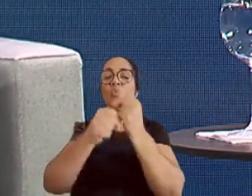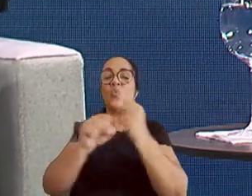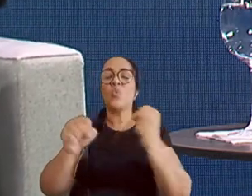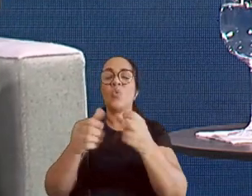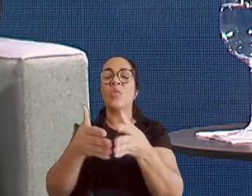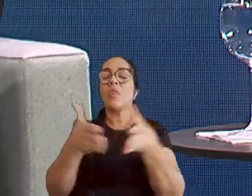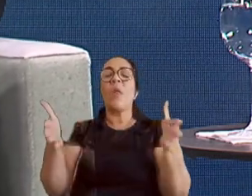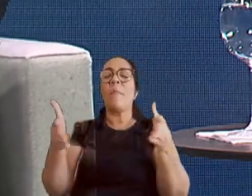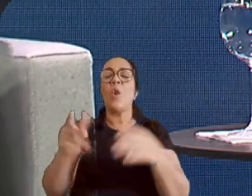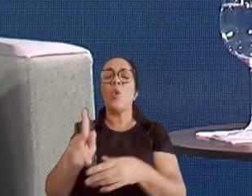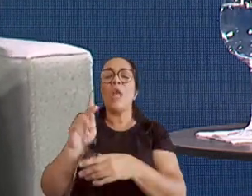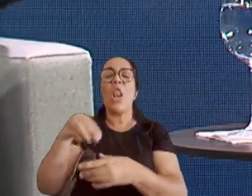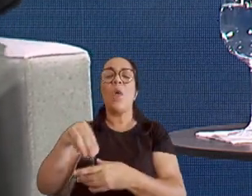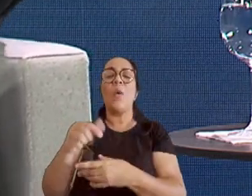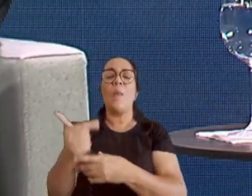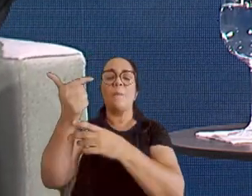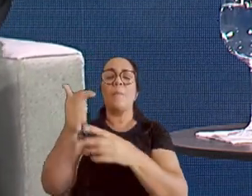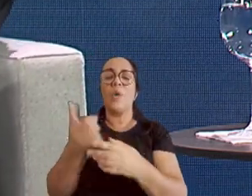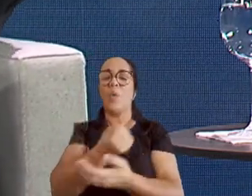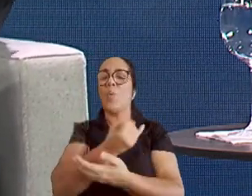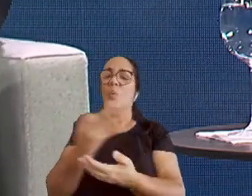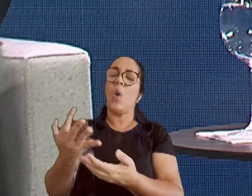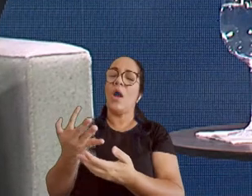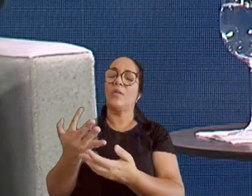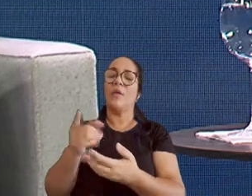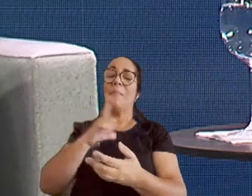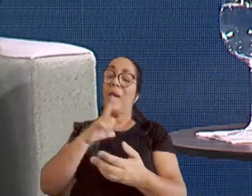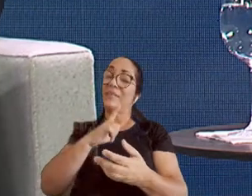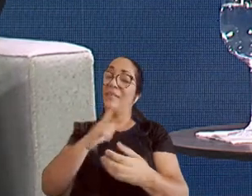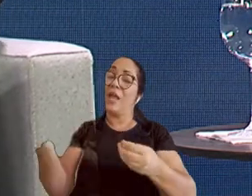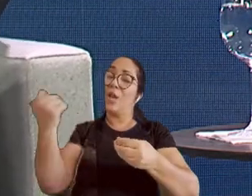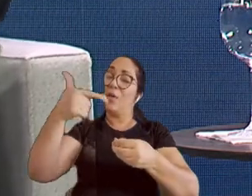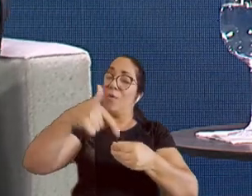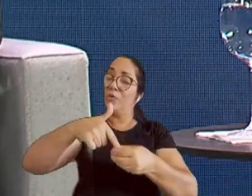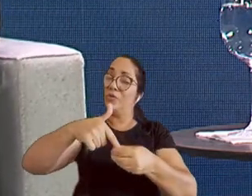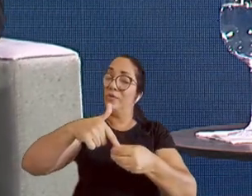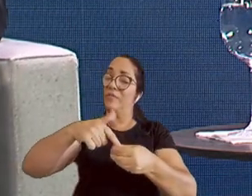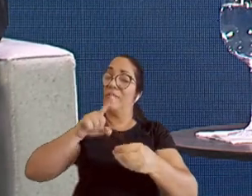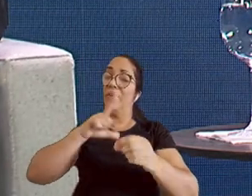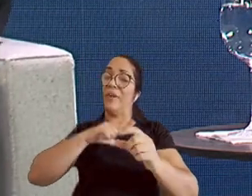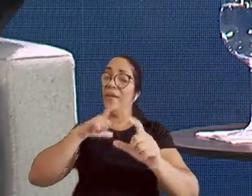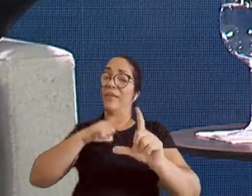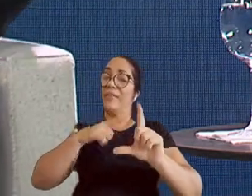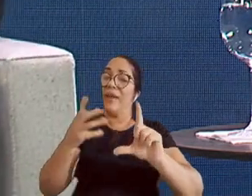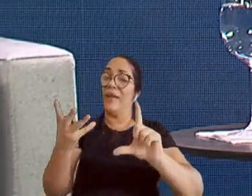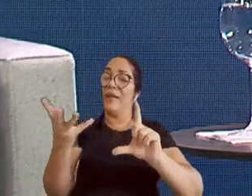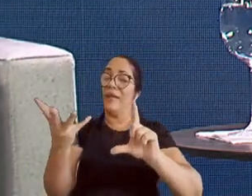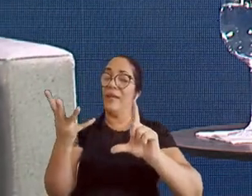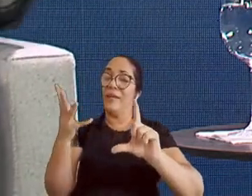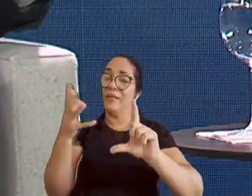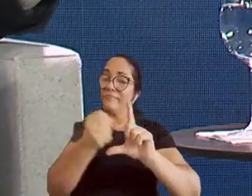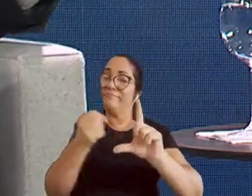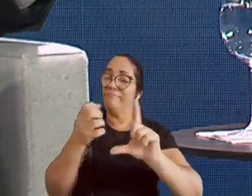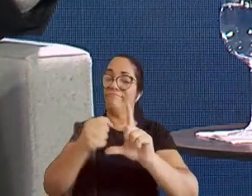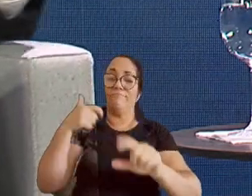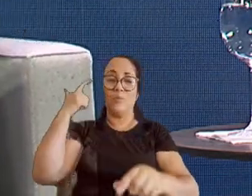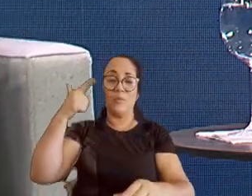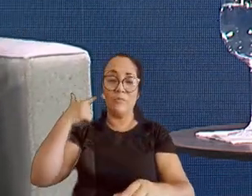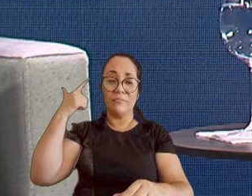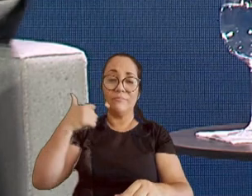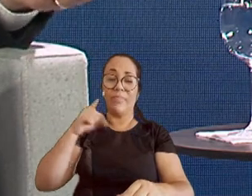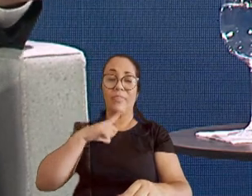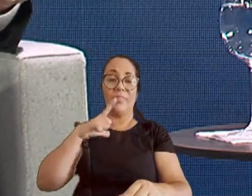mas é o combustível é a logística que eventualmente você faz sim depois então é tudo muito grande